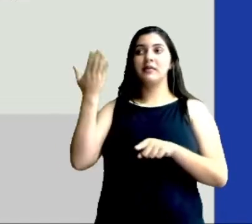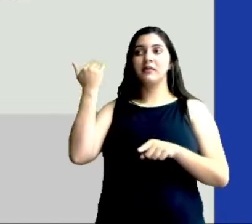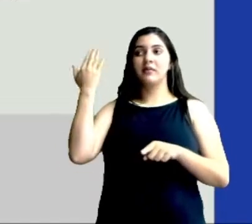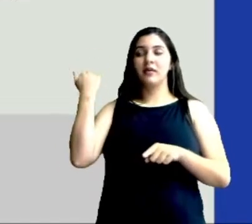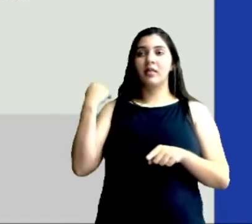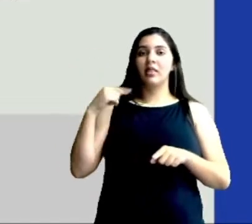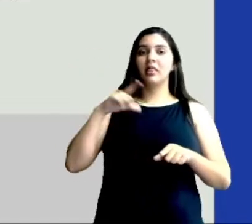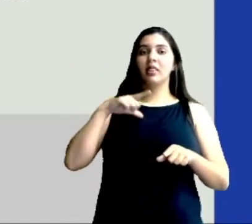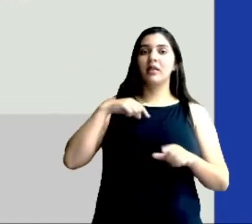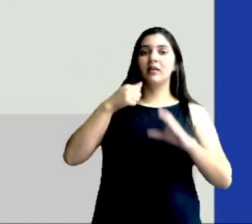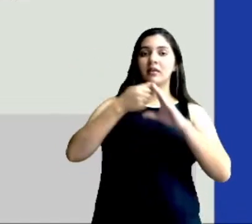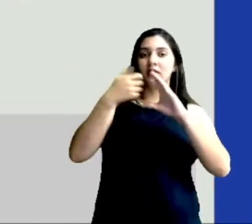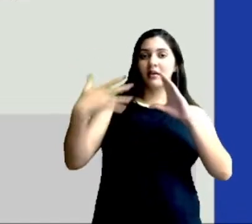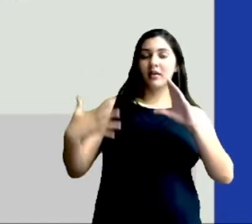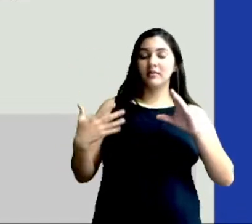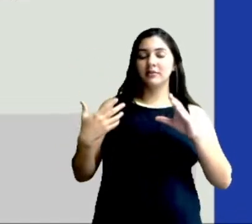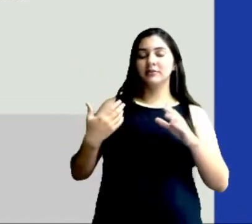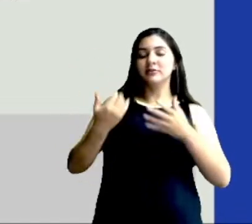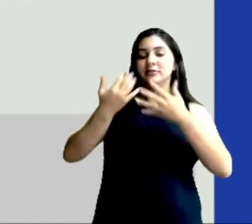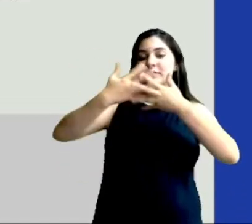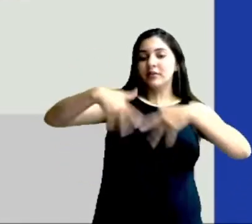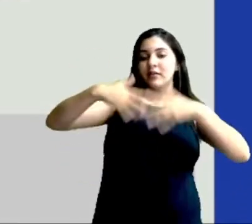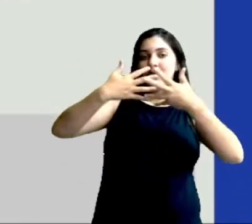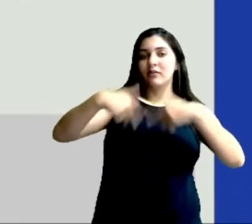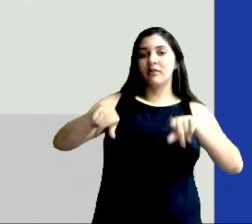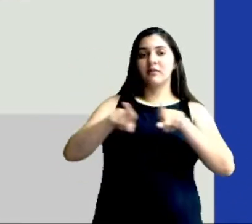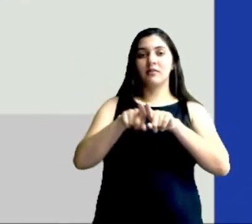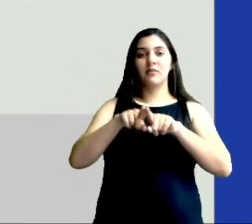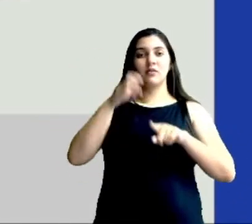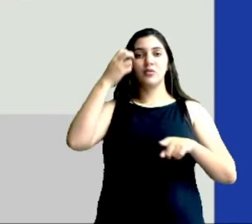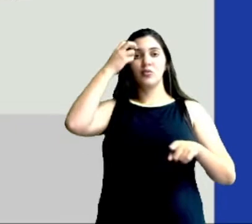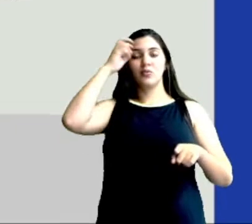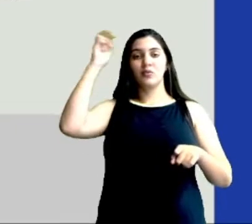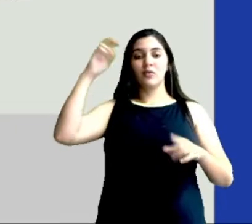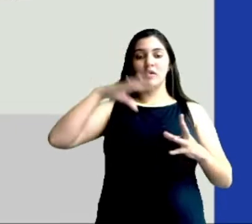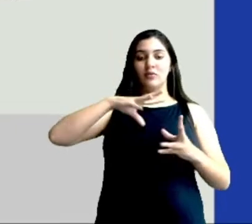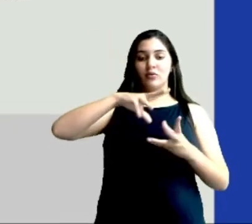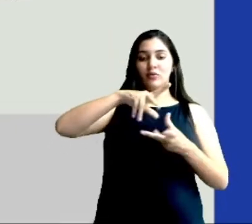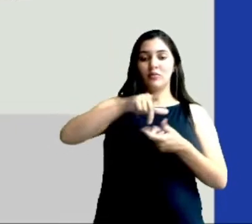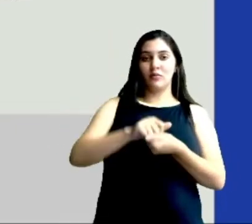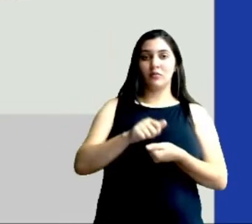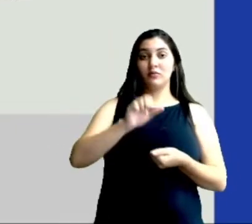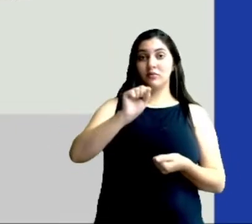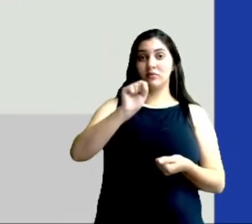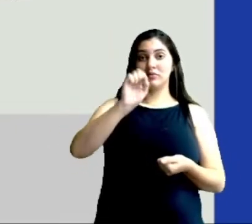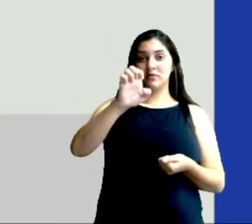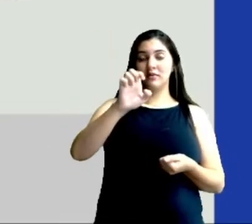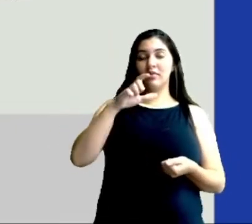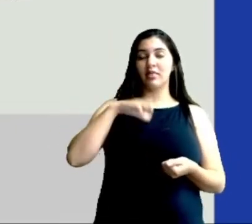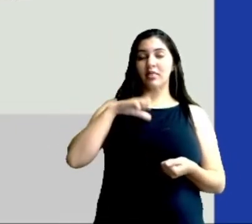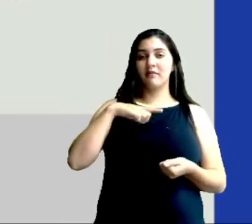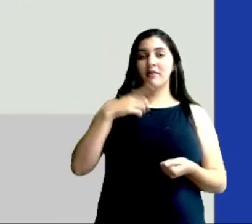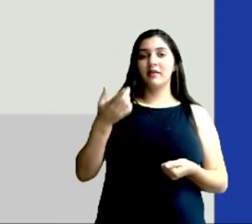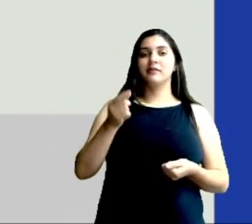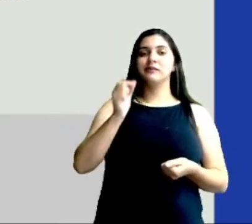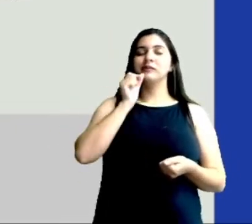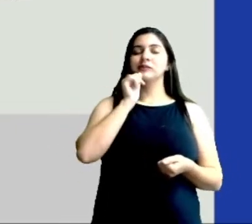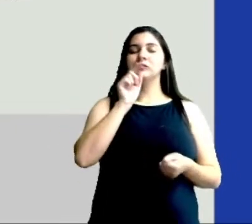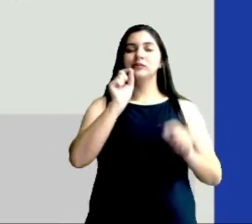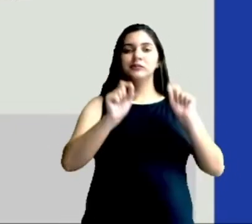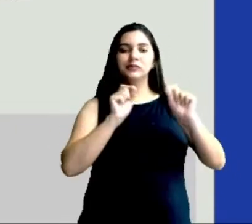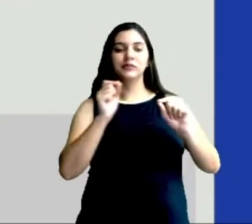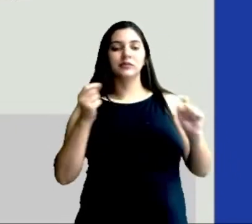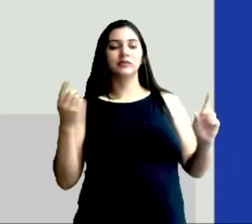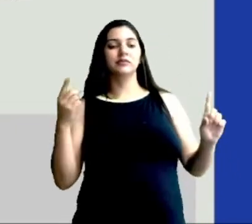de aspectos naturais e culturais do mundo. Se a gente for para um determinado país